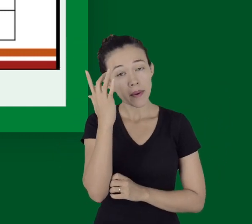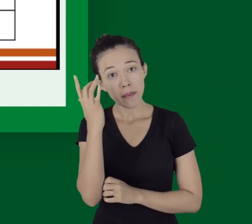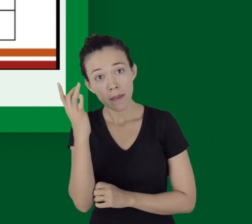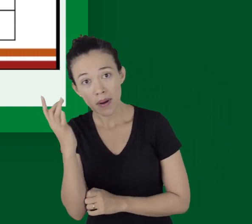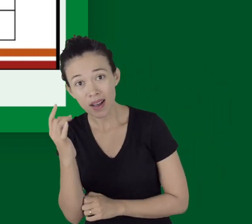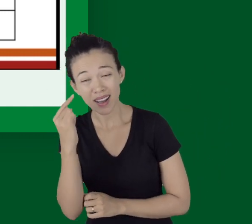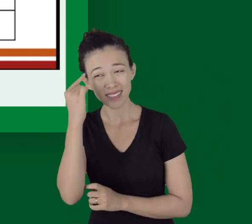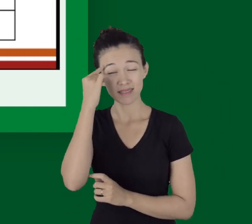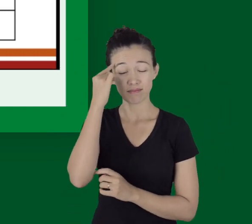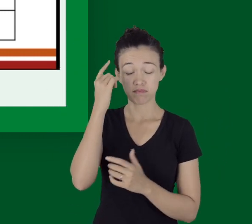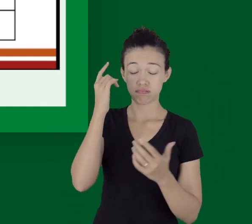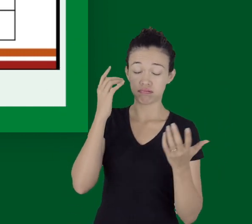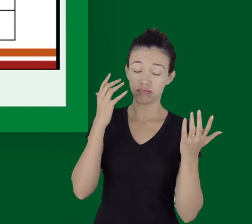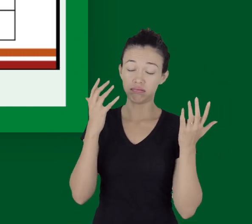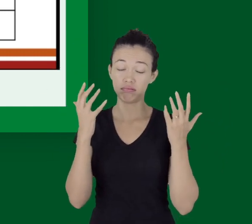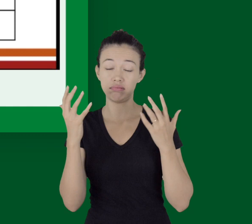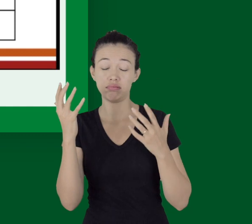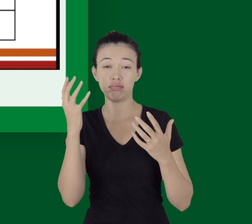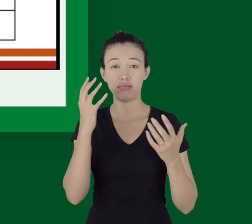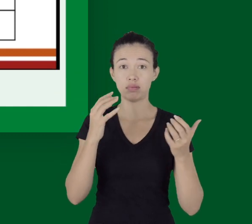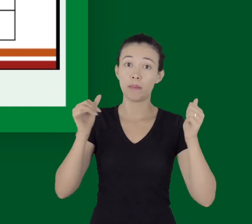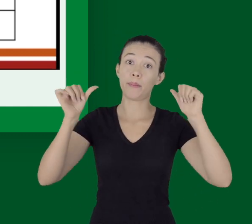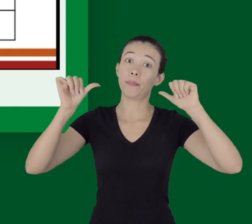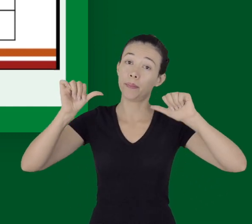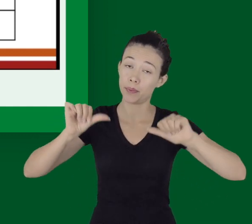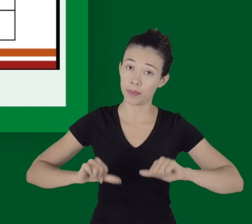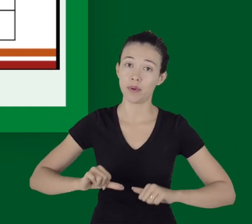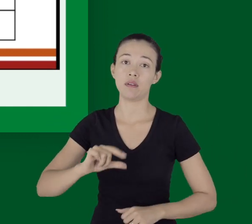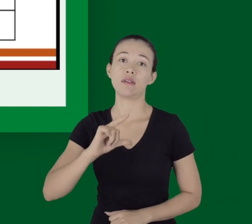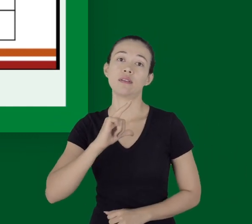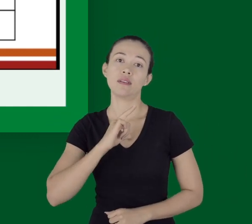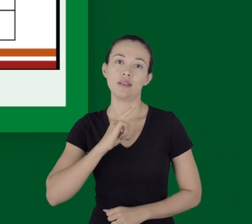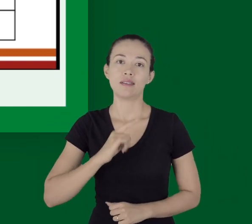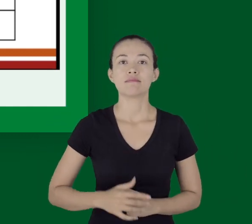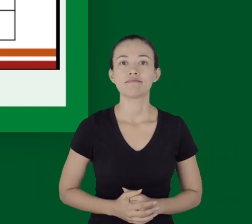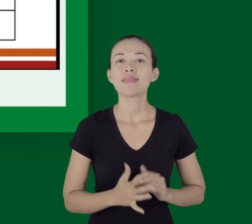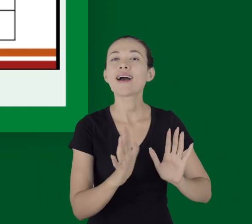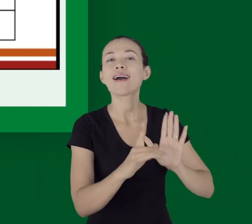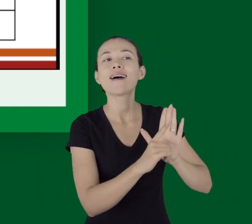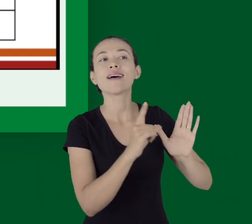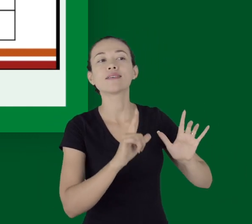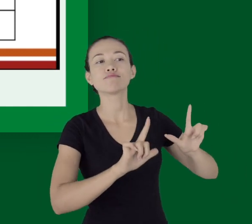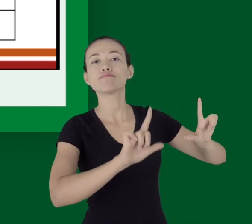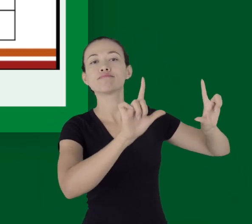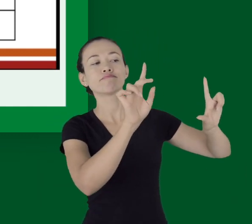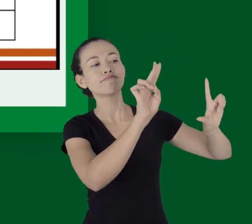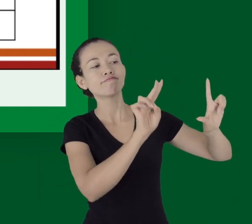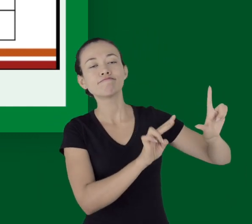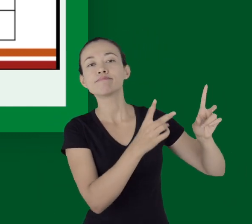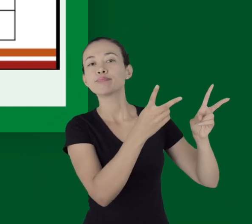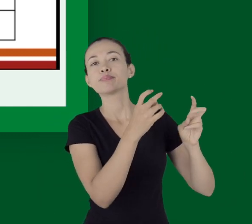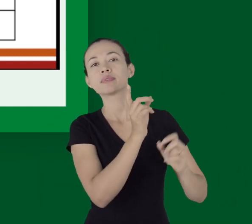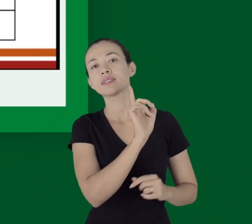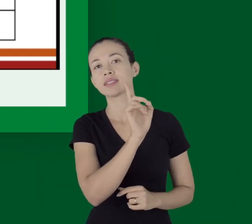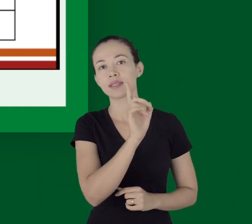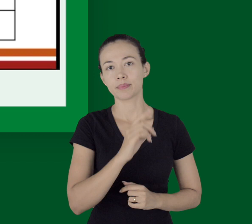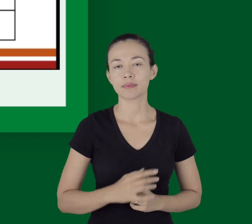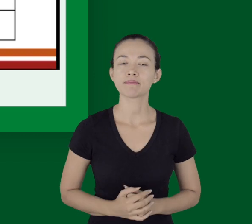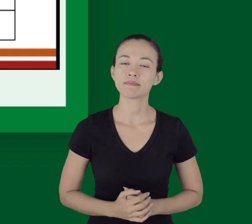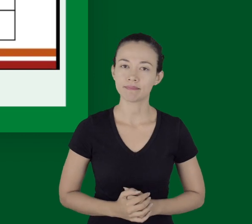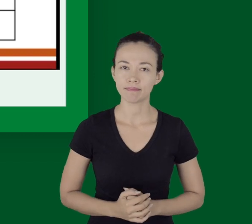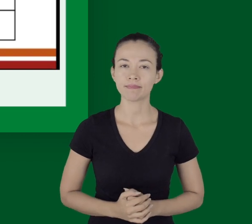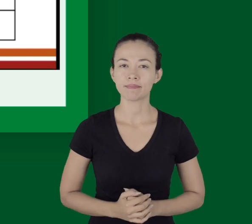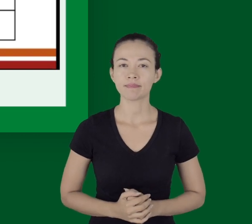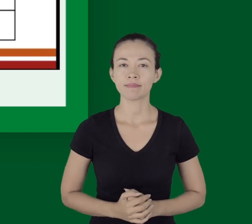muito tempo depois, horas depois, às vezes dias depois, né? E mais o paciente, neurologicamente, ele perde muita função. Então, o